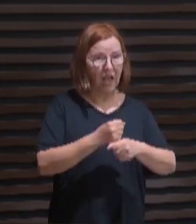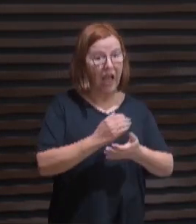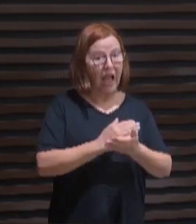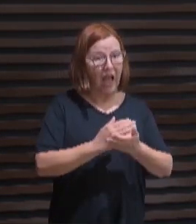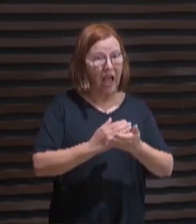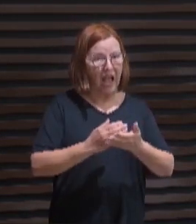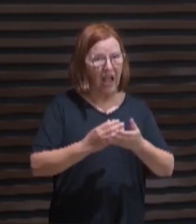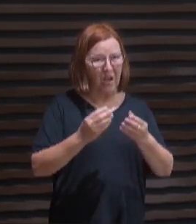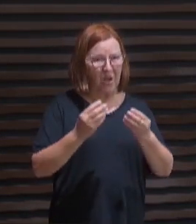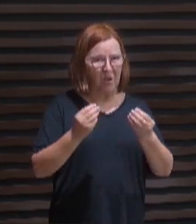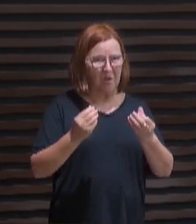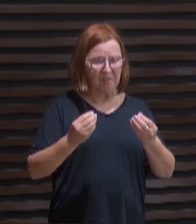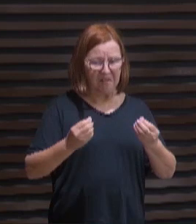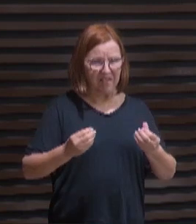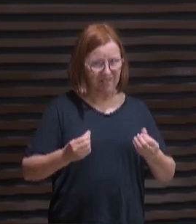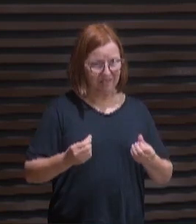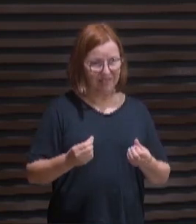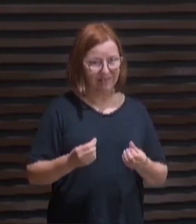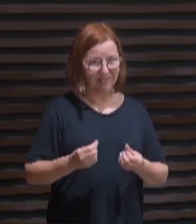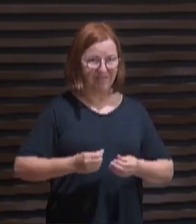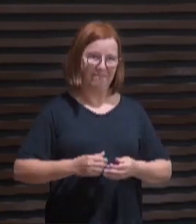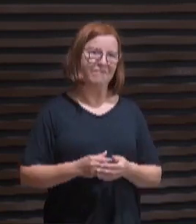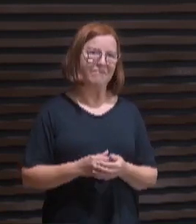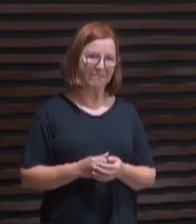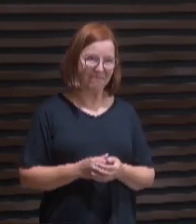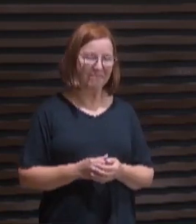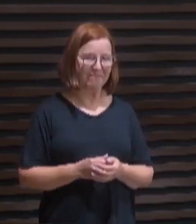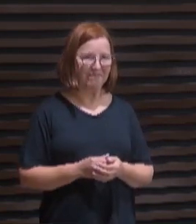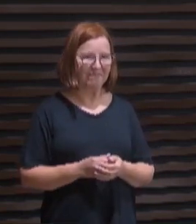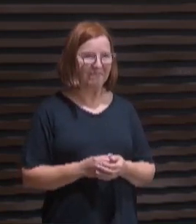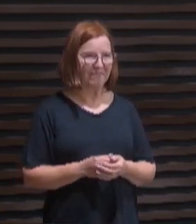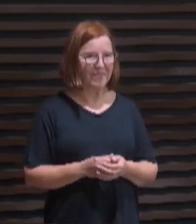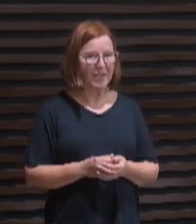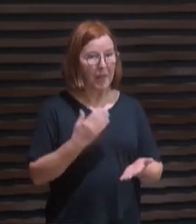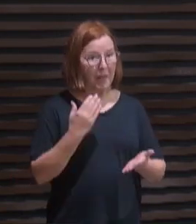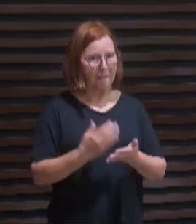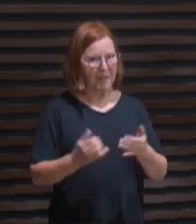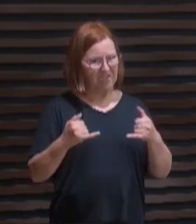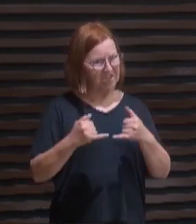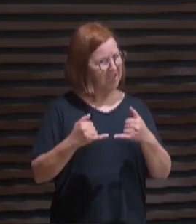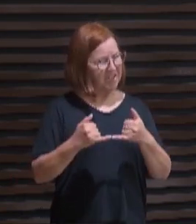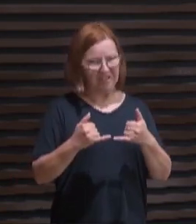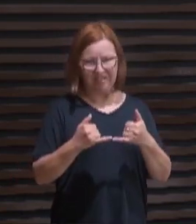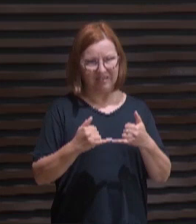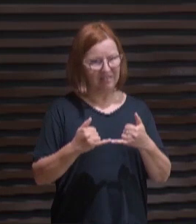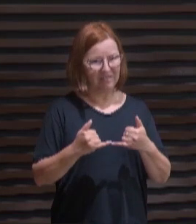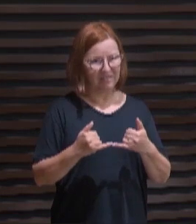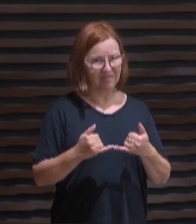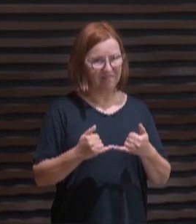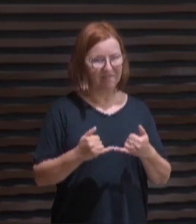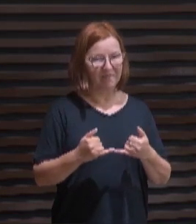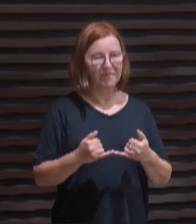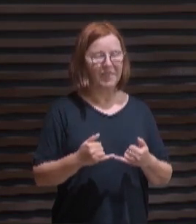tá? Porque tem uma entropia, está perdendo energia, tá? Calor, frio, essas coisas, vai envelhecendo.